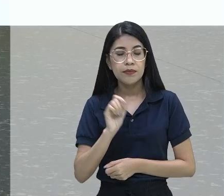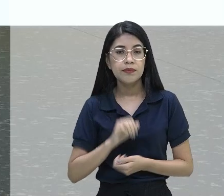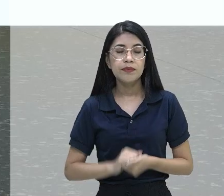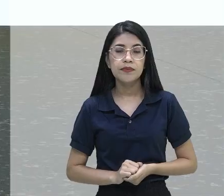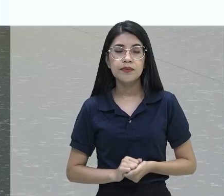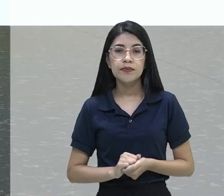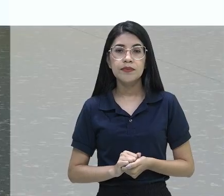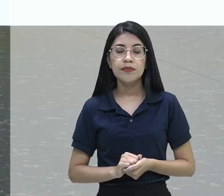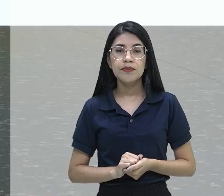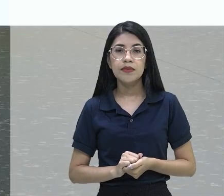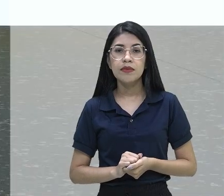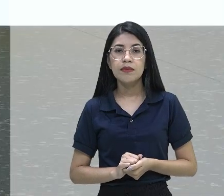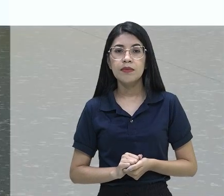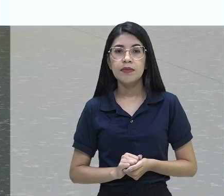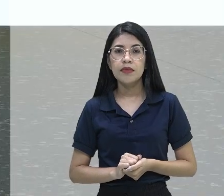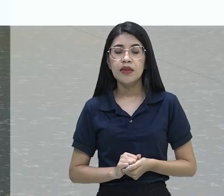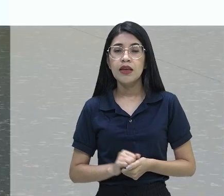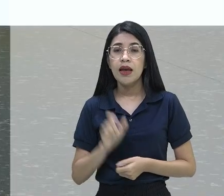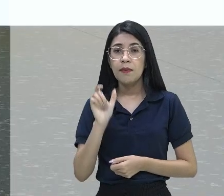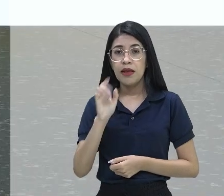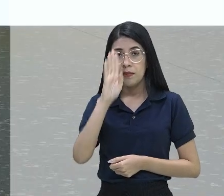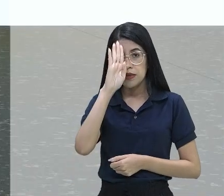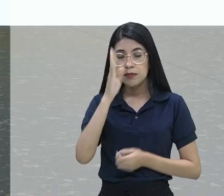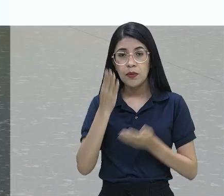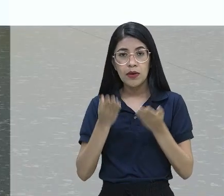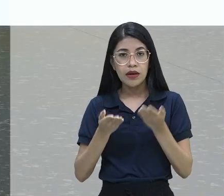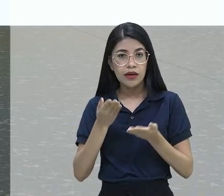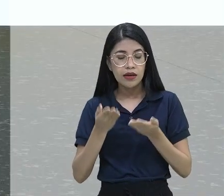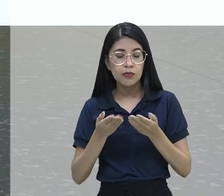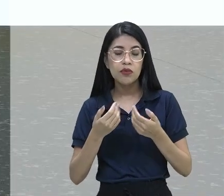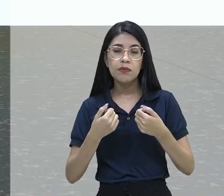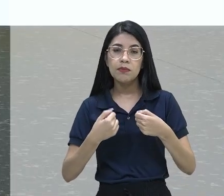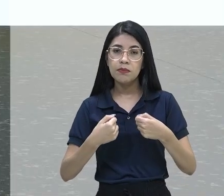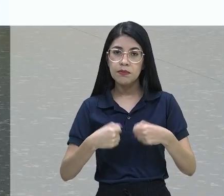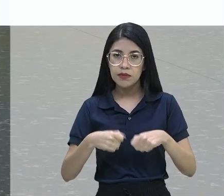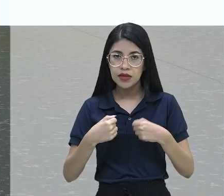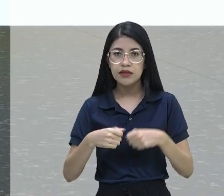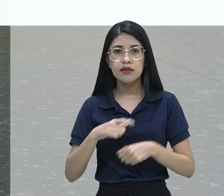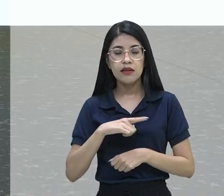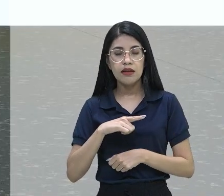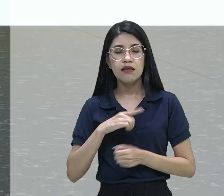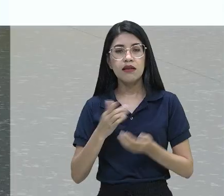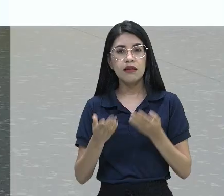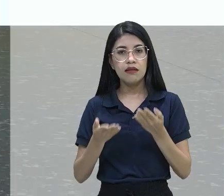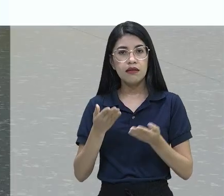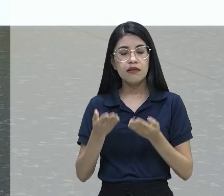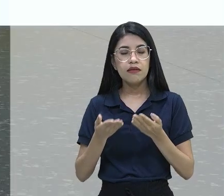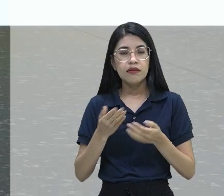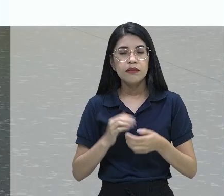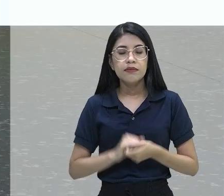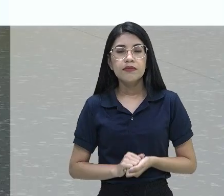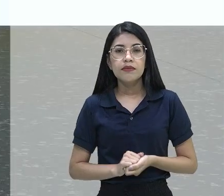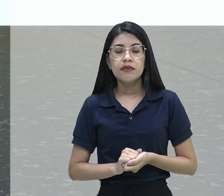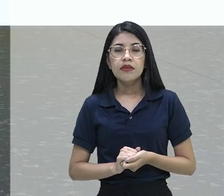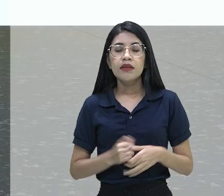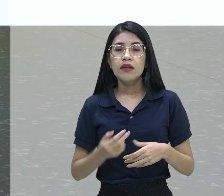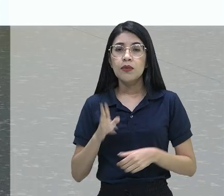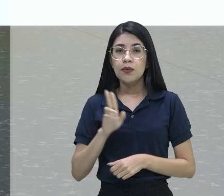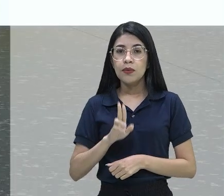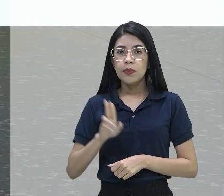palavra mágica é? Equilíbrio. Equilíbrio, né? Tem que haver um equilíbrio, né? O uso